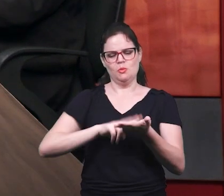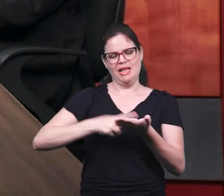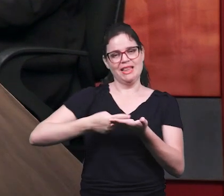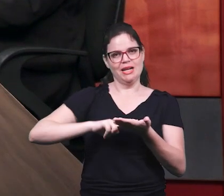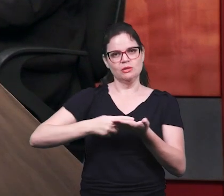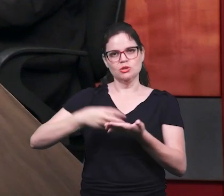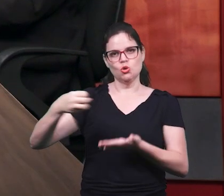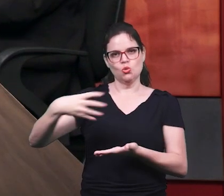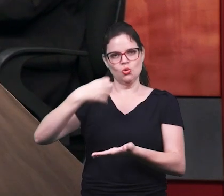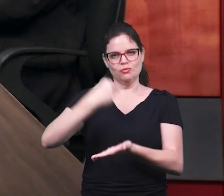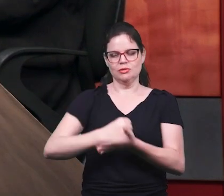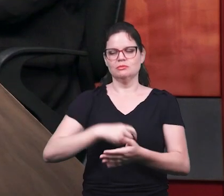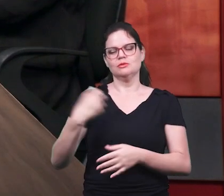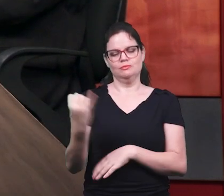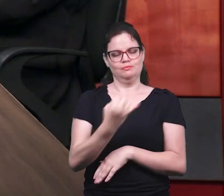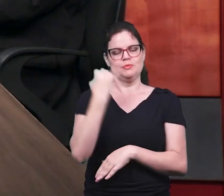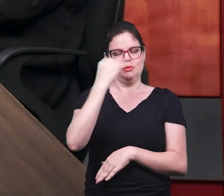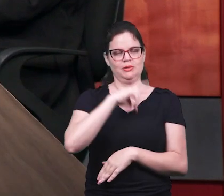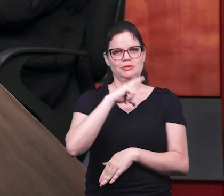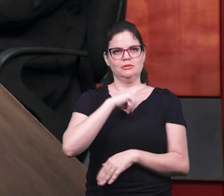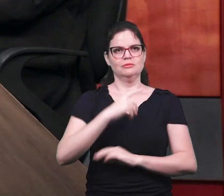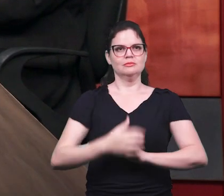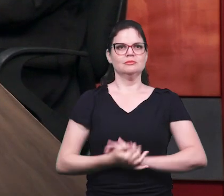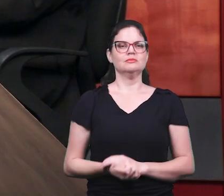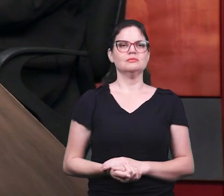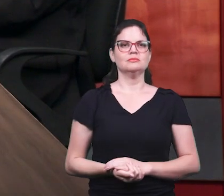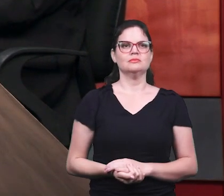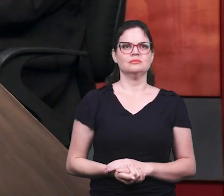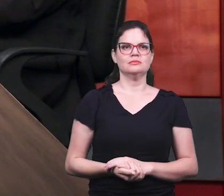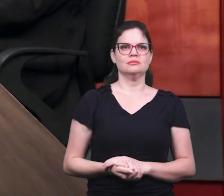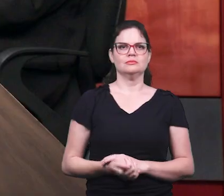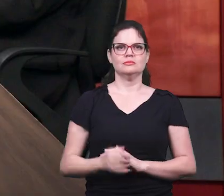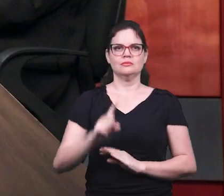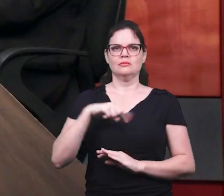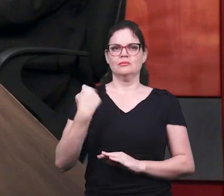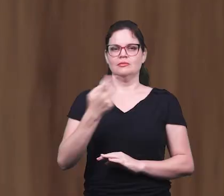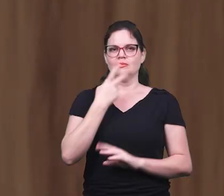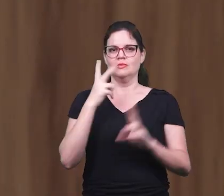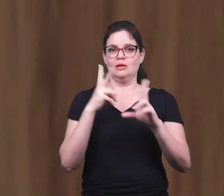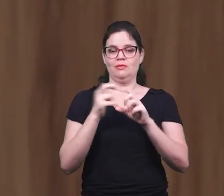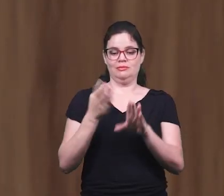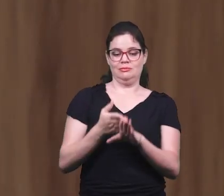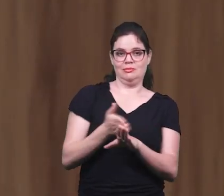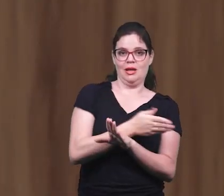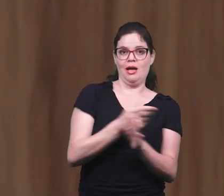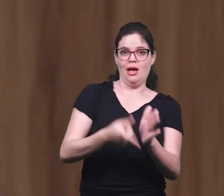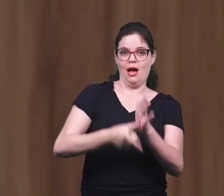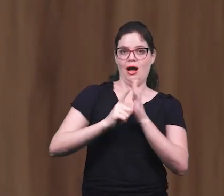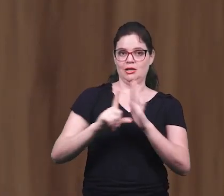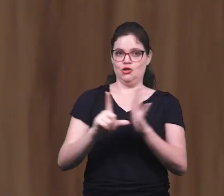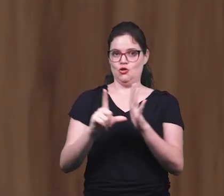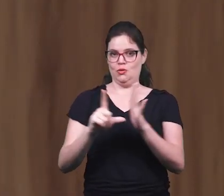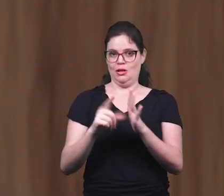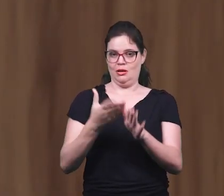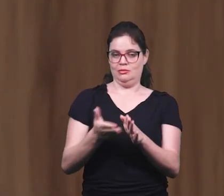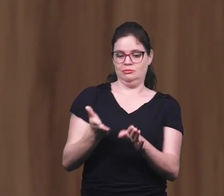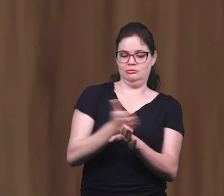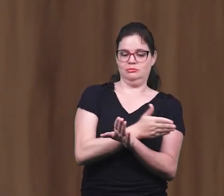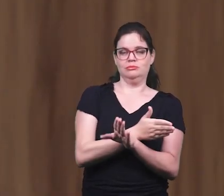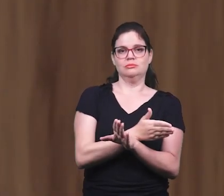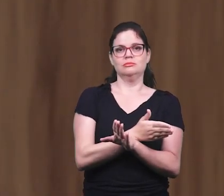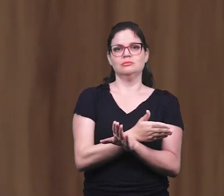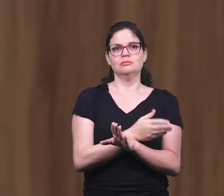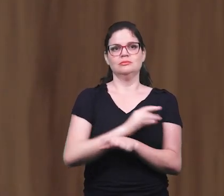muito importantes, né? Abriram caminho, né? Quando nós falamos dos pré-reformadores, nós não